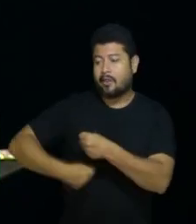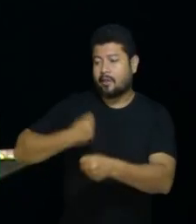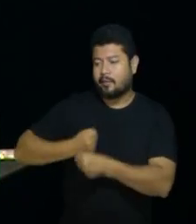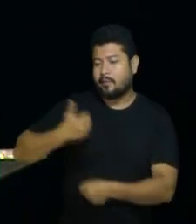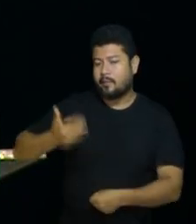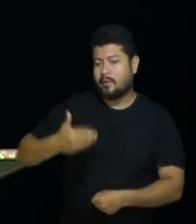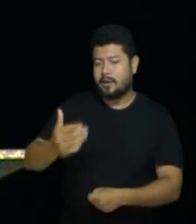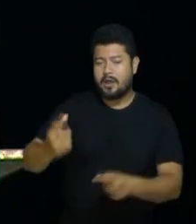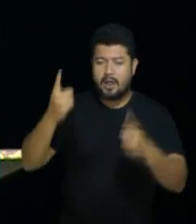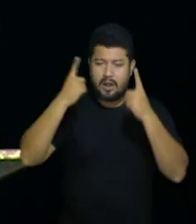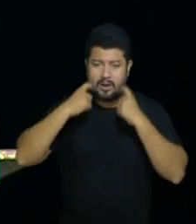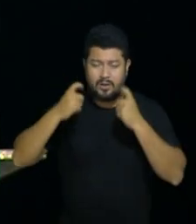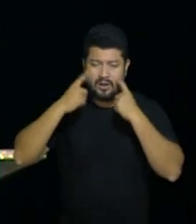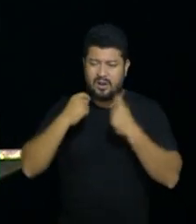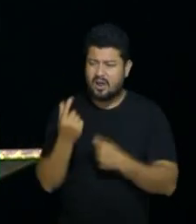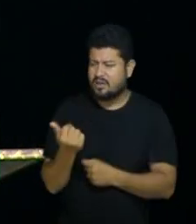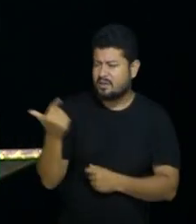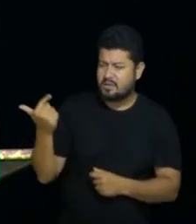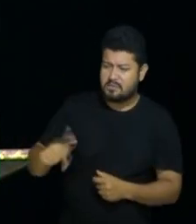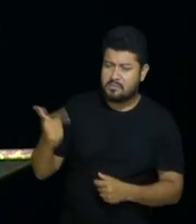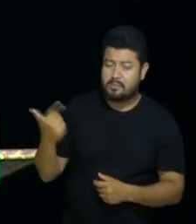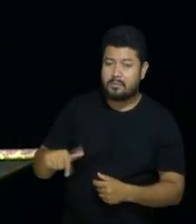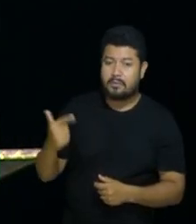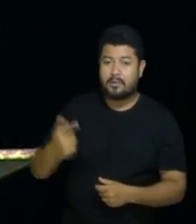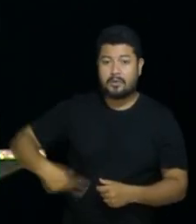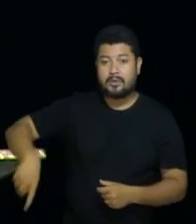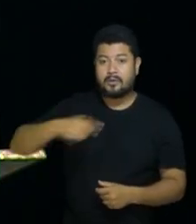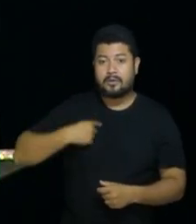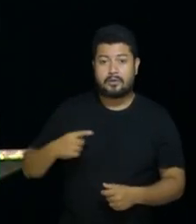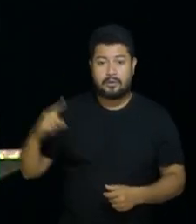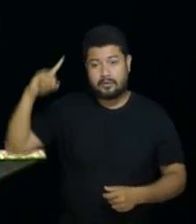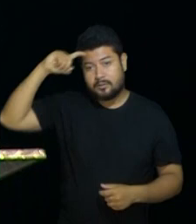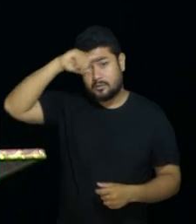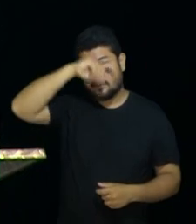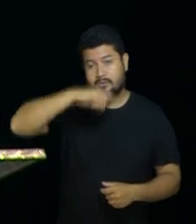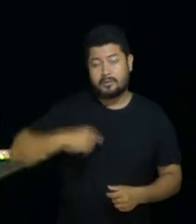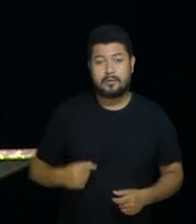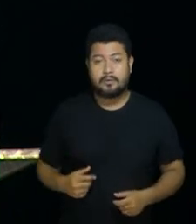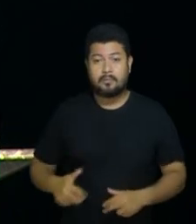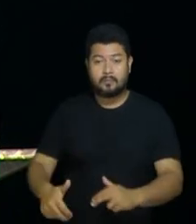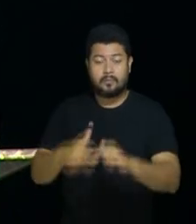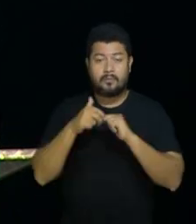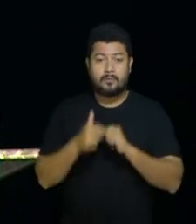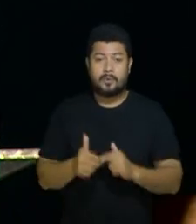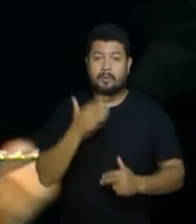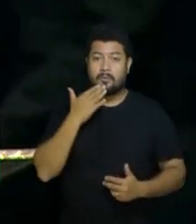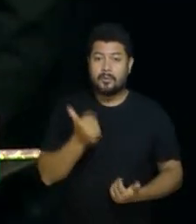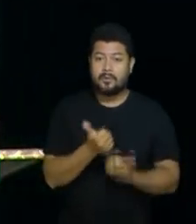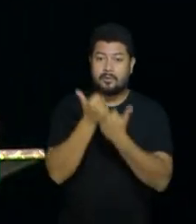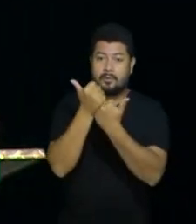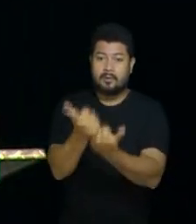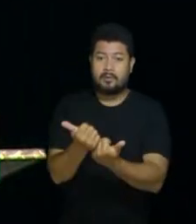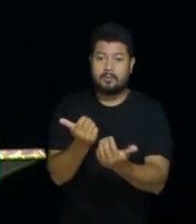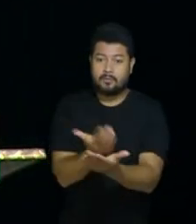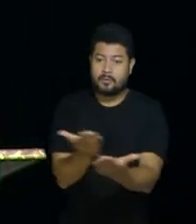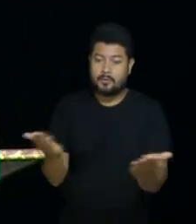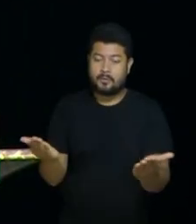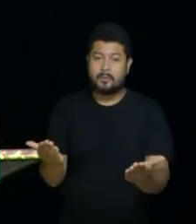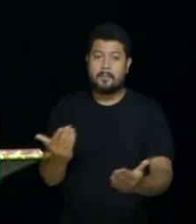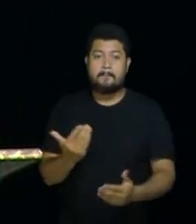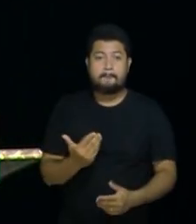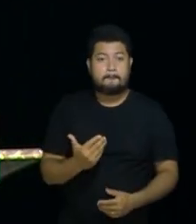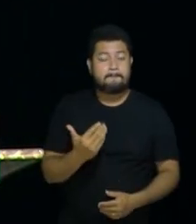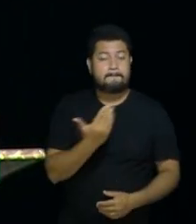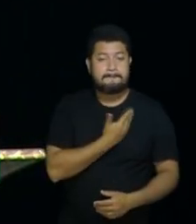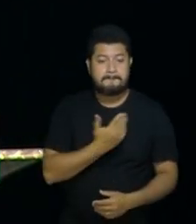não tem recurso e nós passamos por essa dificuldade. Por isso eu venho aqui pedir o apoio dos nobres colegas, que possamos